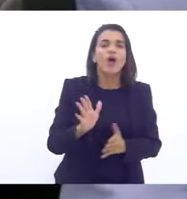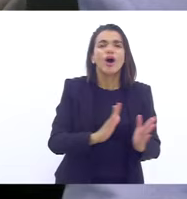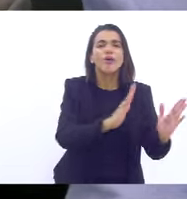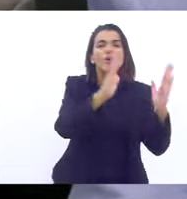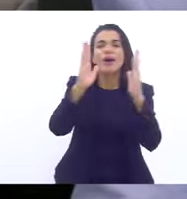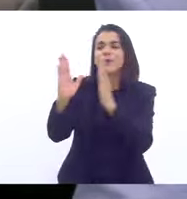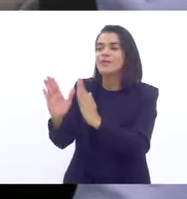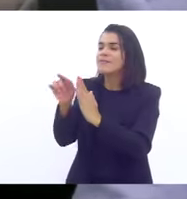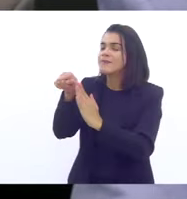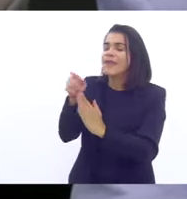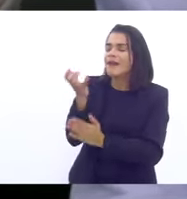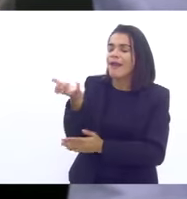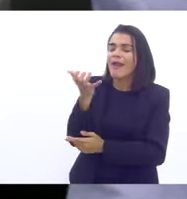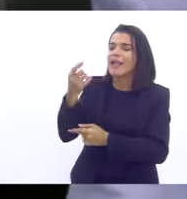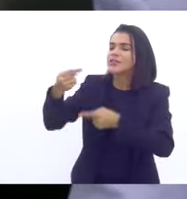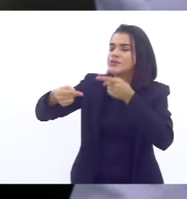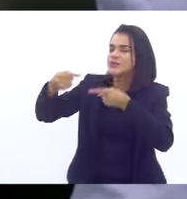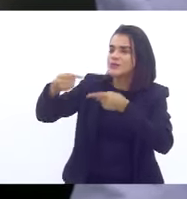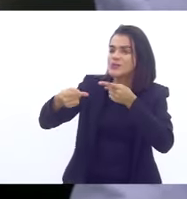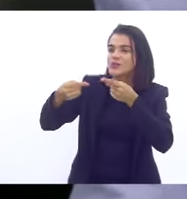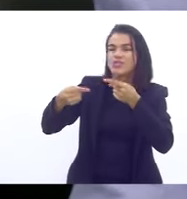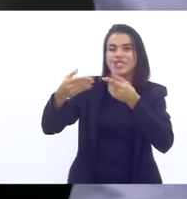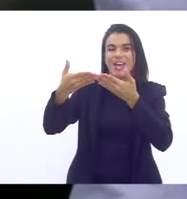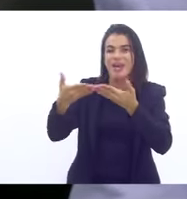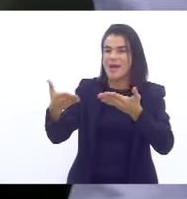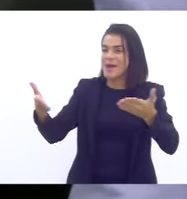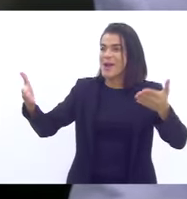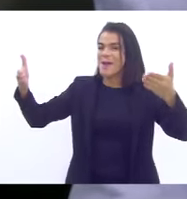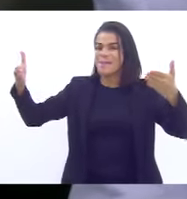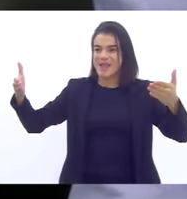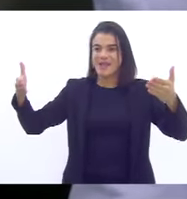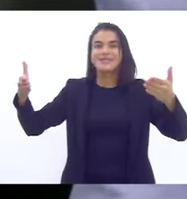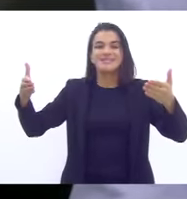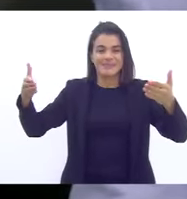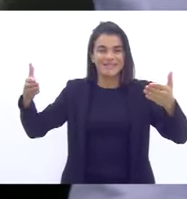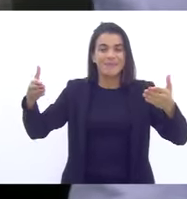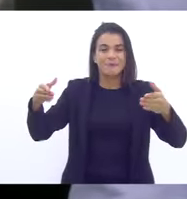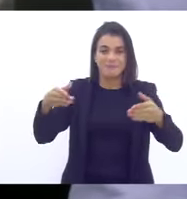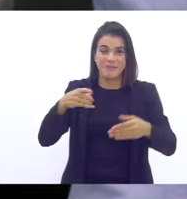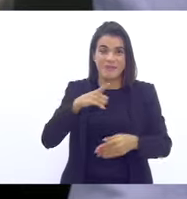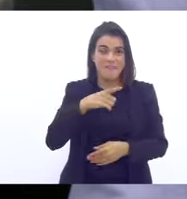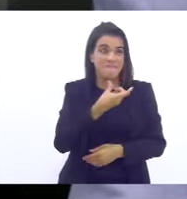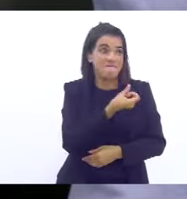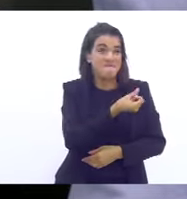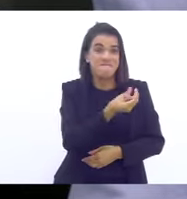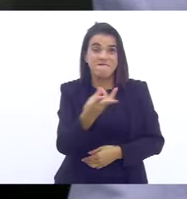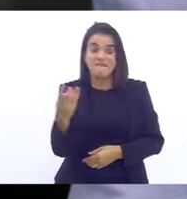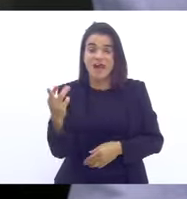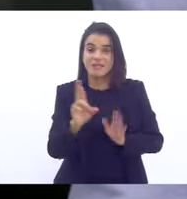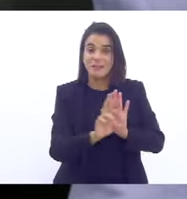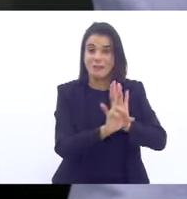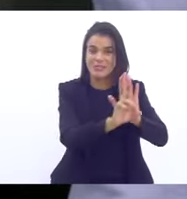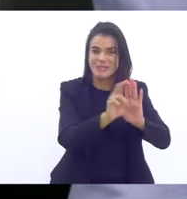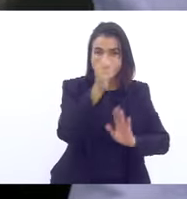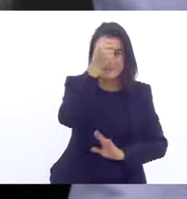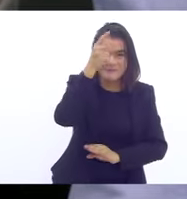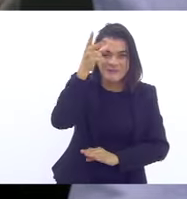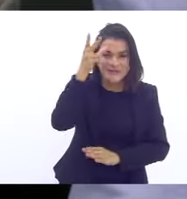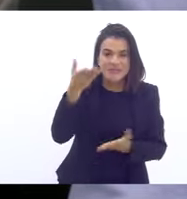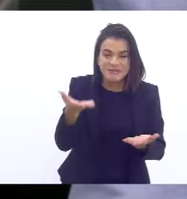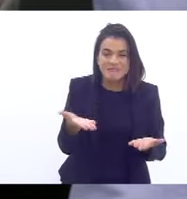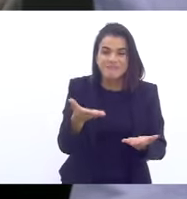tema. Quando você quer discutir a ampliação, e há muitos municípios aqui, o prefeito Gutinho, como outros tantos,